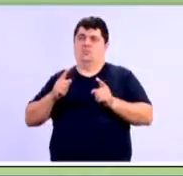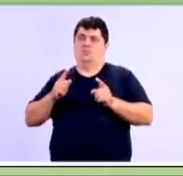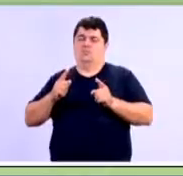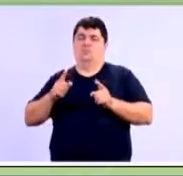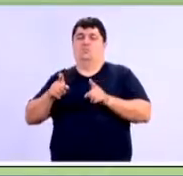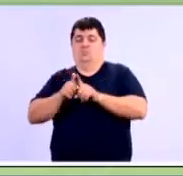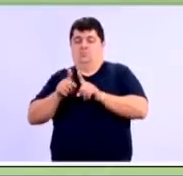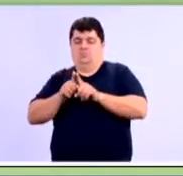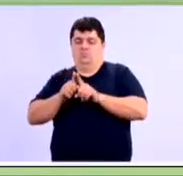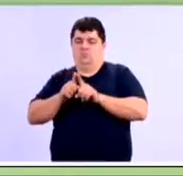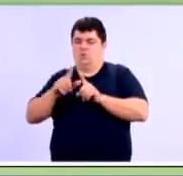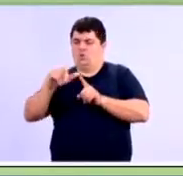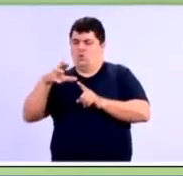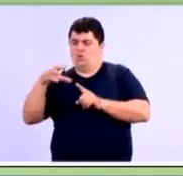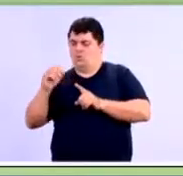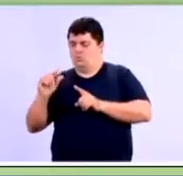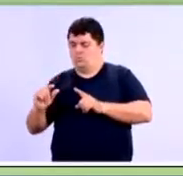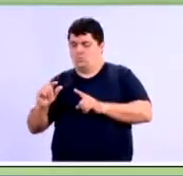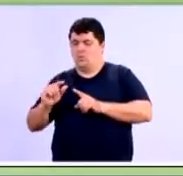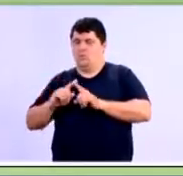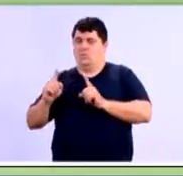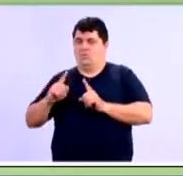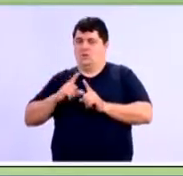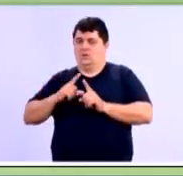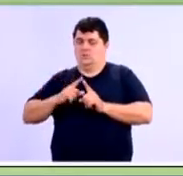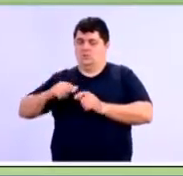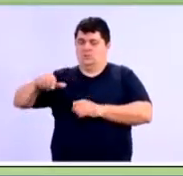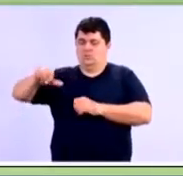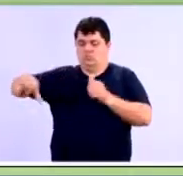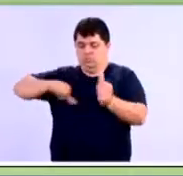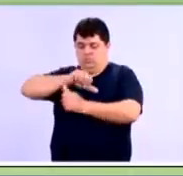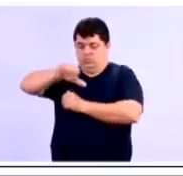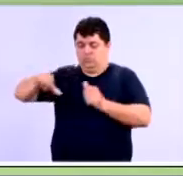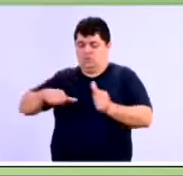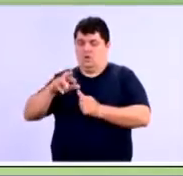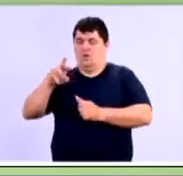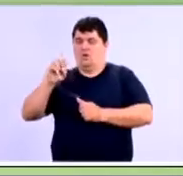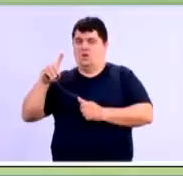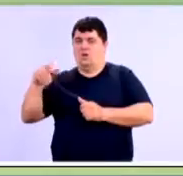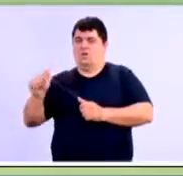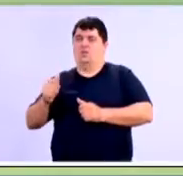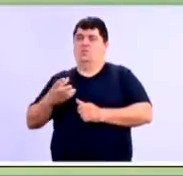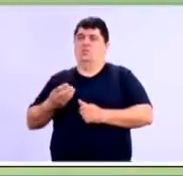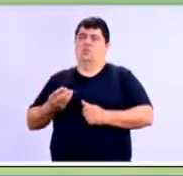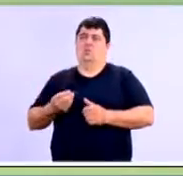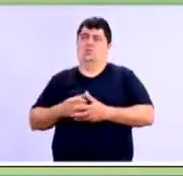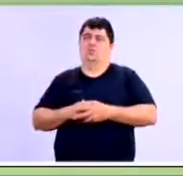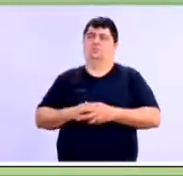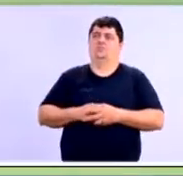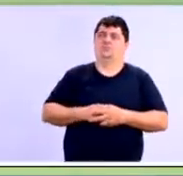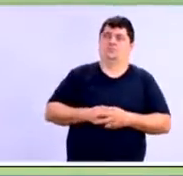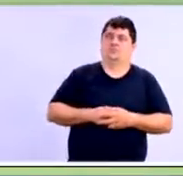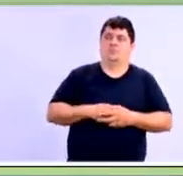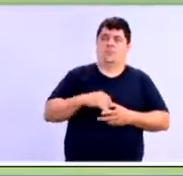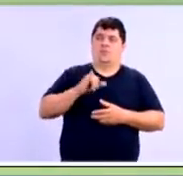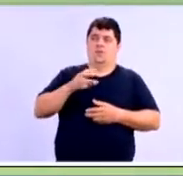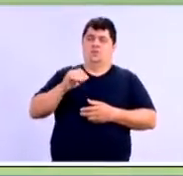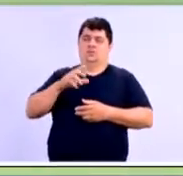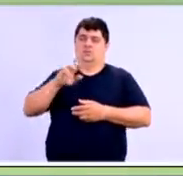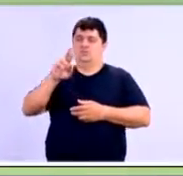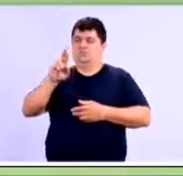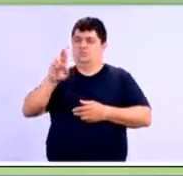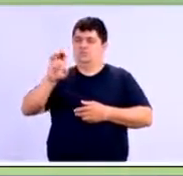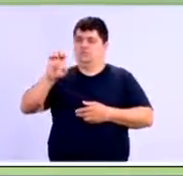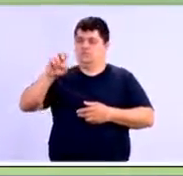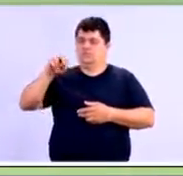gira tanto que acaba eu tendo bastante renda. Beleza? Então assim, esses índices aí, quem não